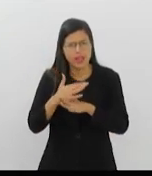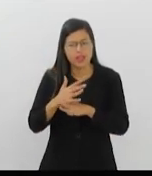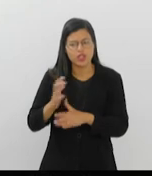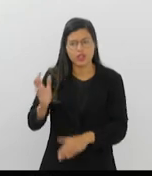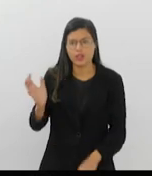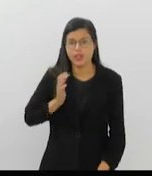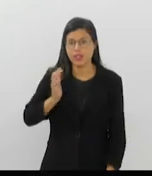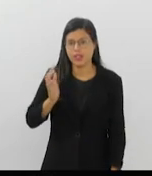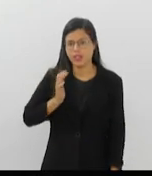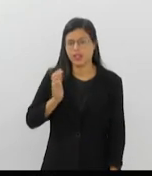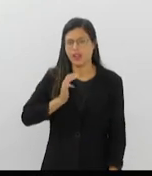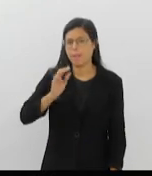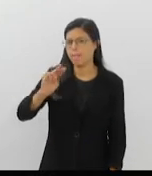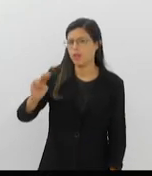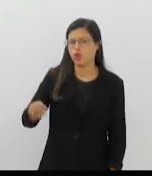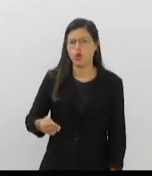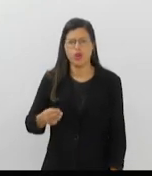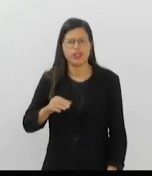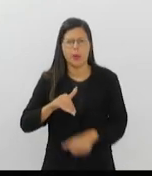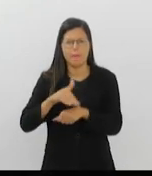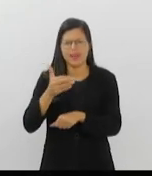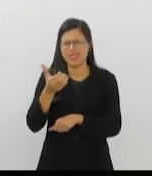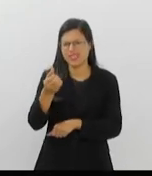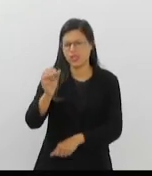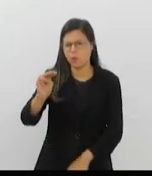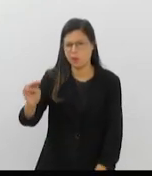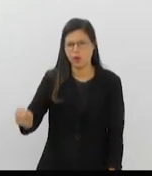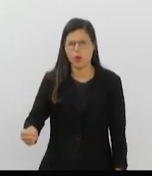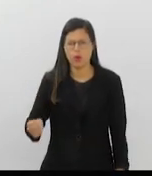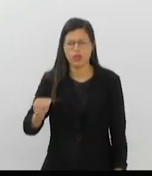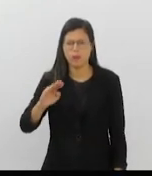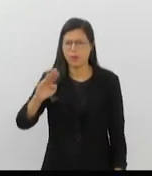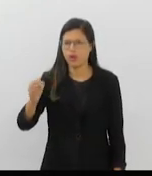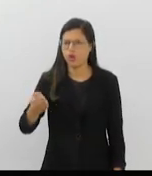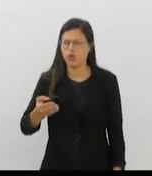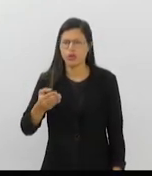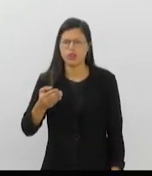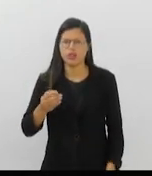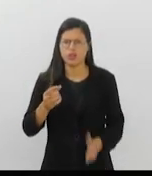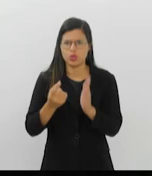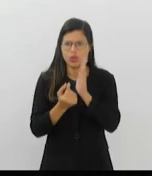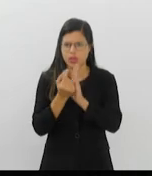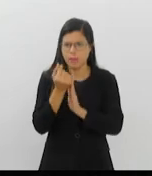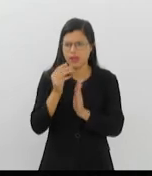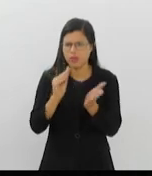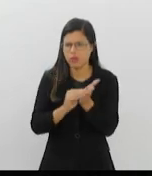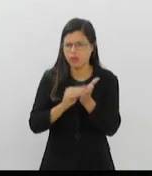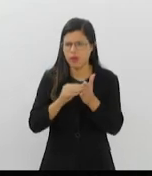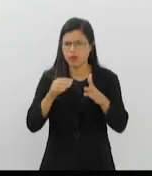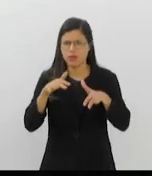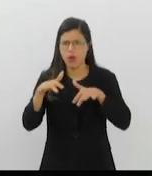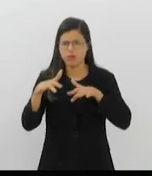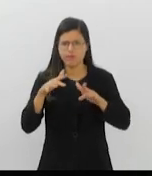multibilionária mais de 6 bilhões de orçamento falta mobilidade falta